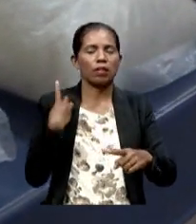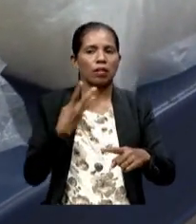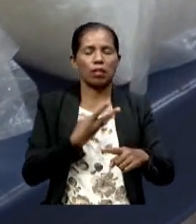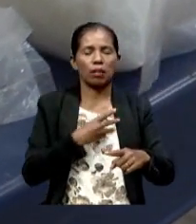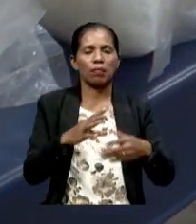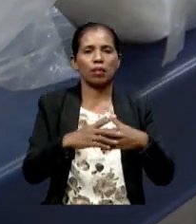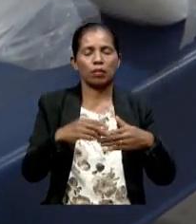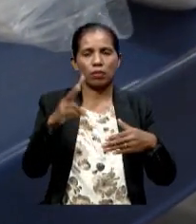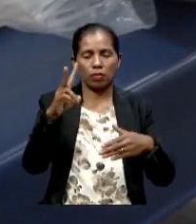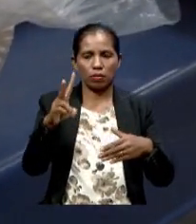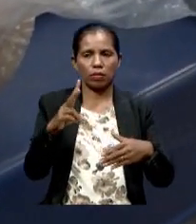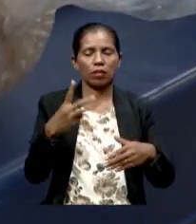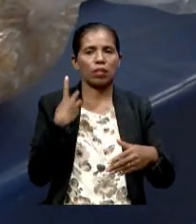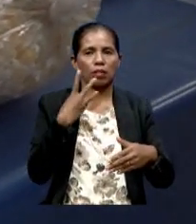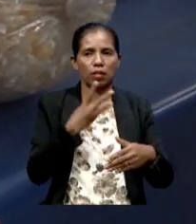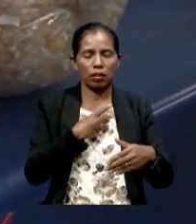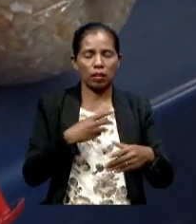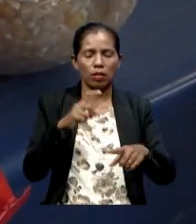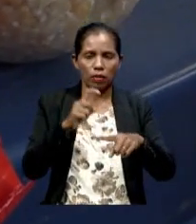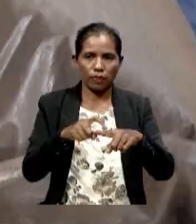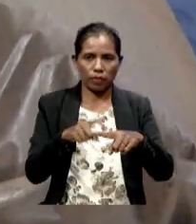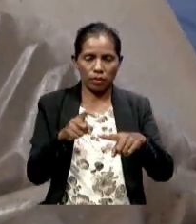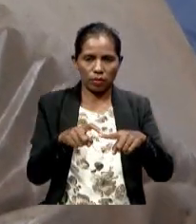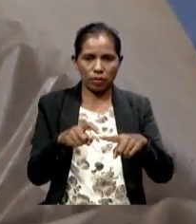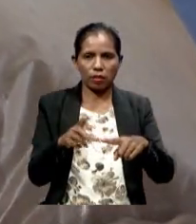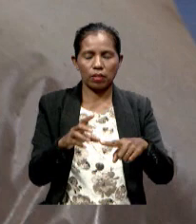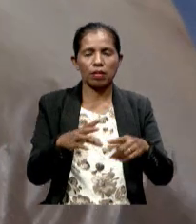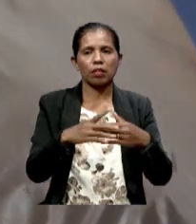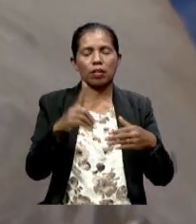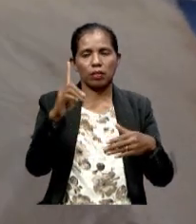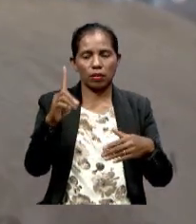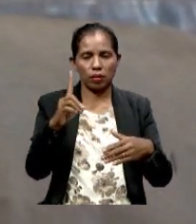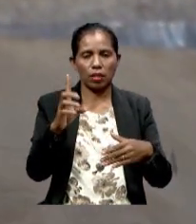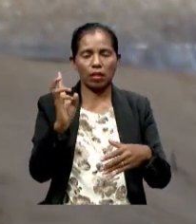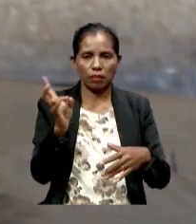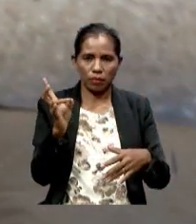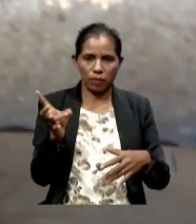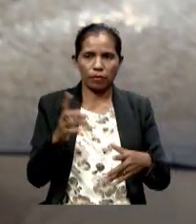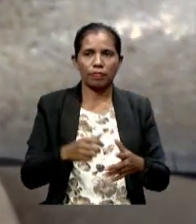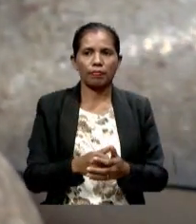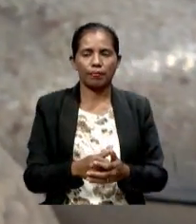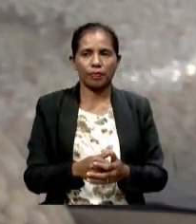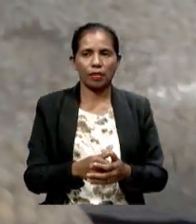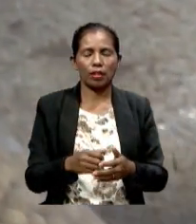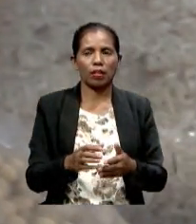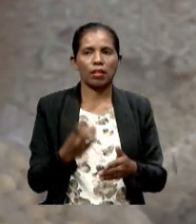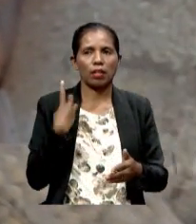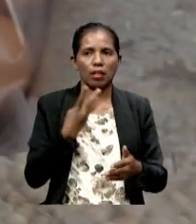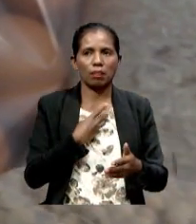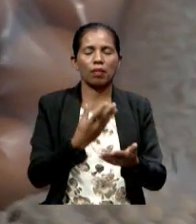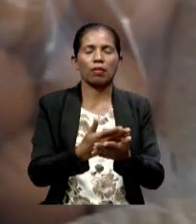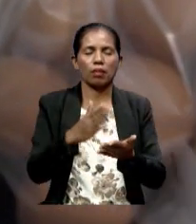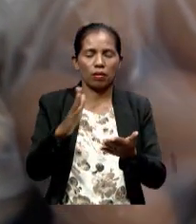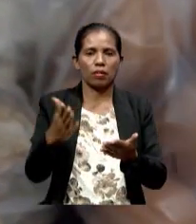$2 90, i formungu ba, formungu ba $1 60, amin hola mina, ki amin hola dunia malian lalu,